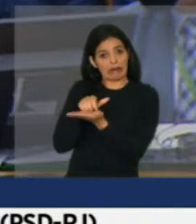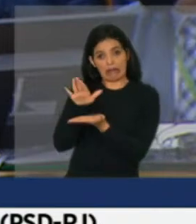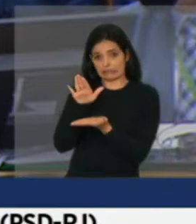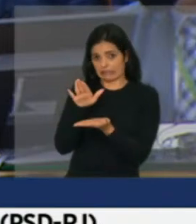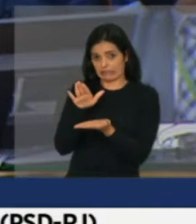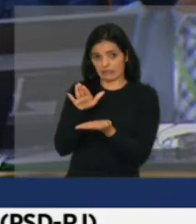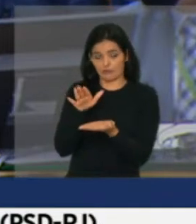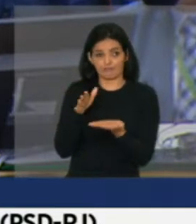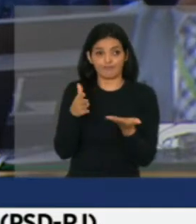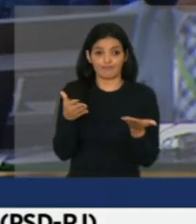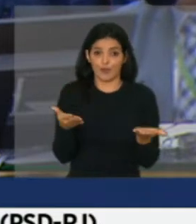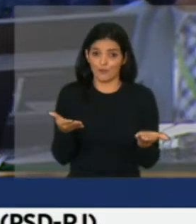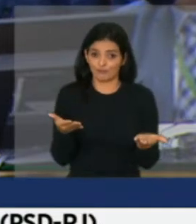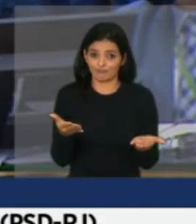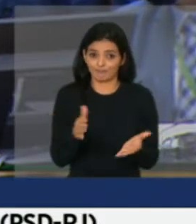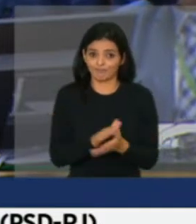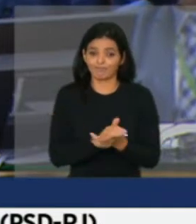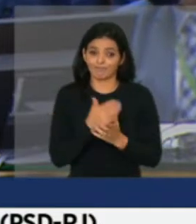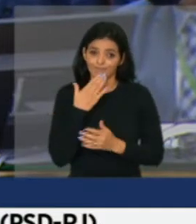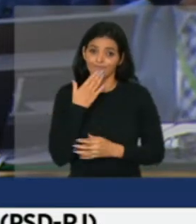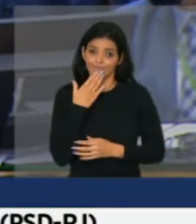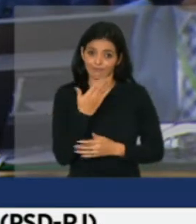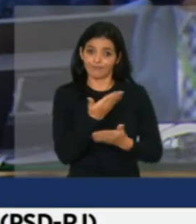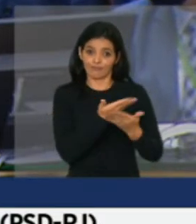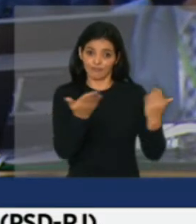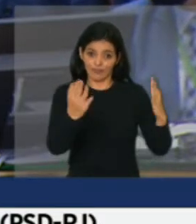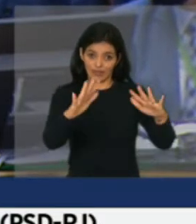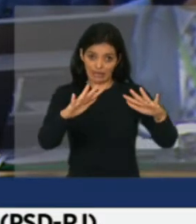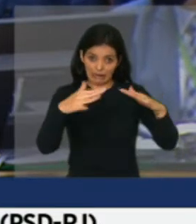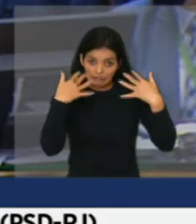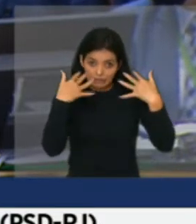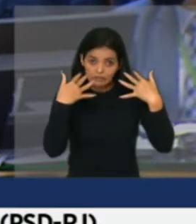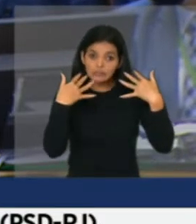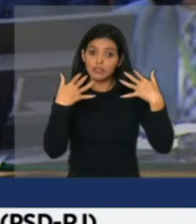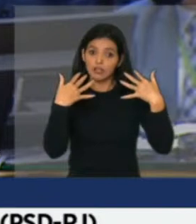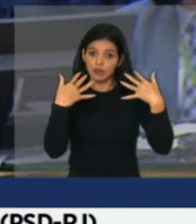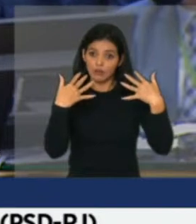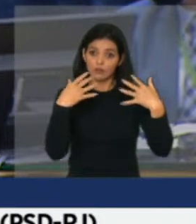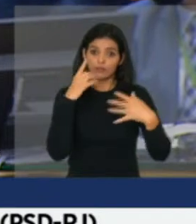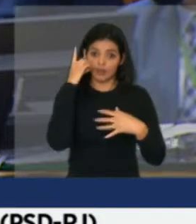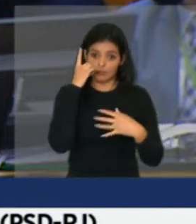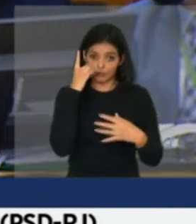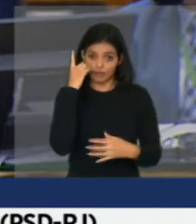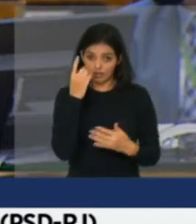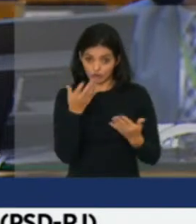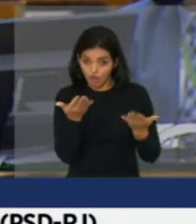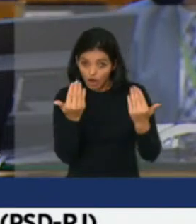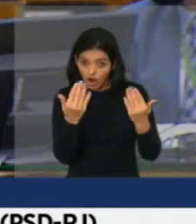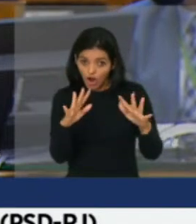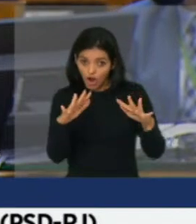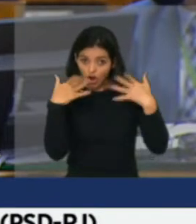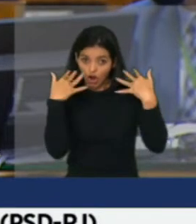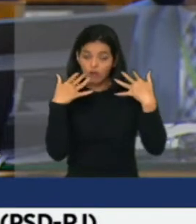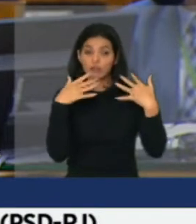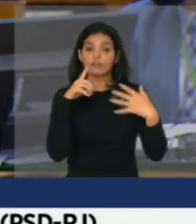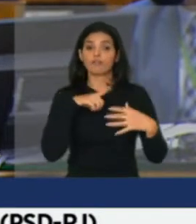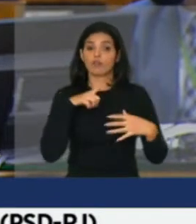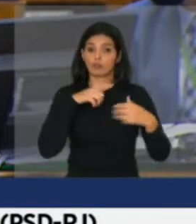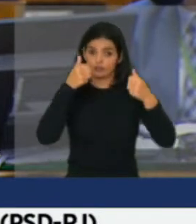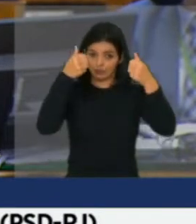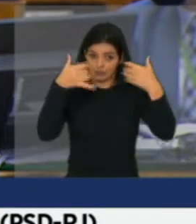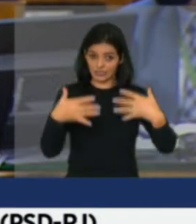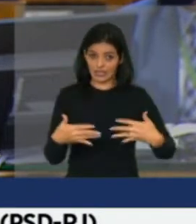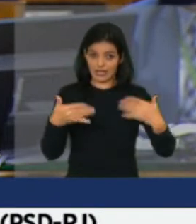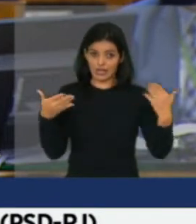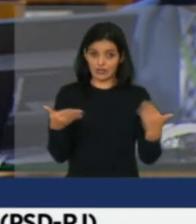quem eu peço a atenção ao plenário neste momento, deputados, para os seguintes esclarecimentos, além